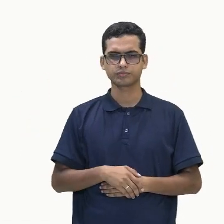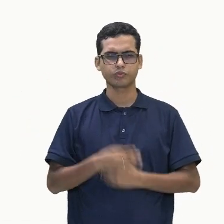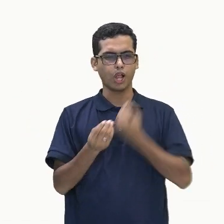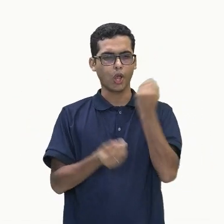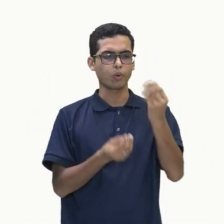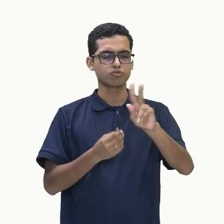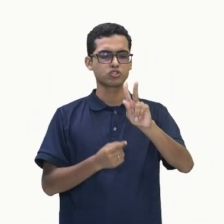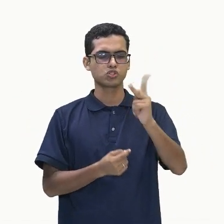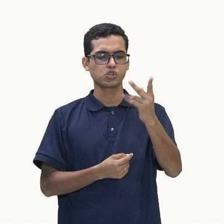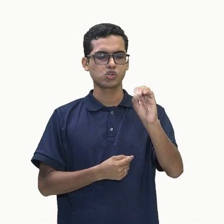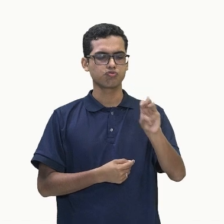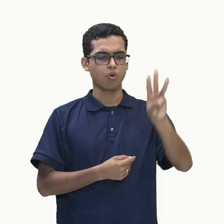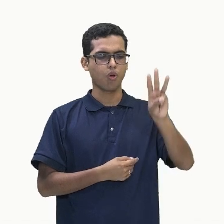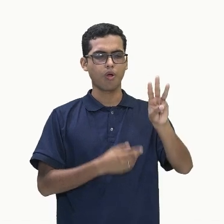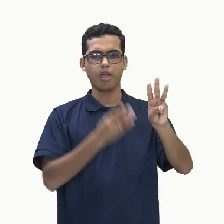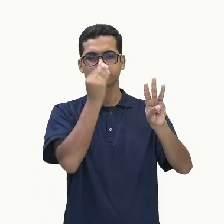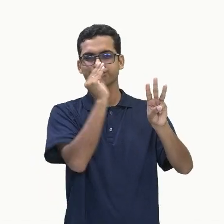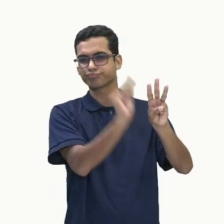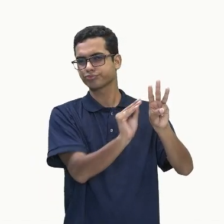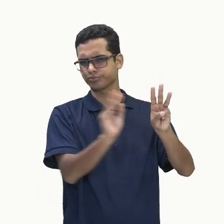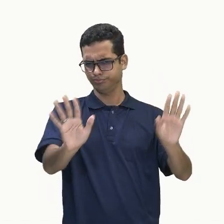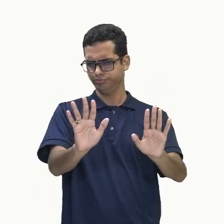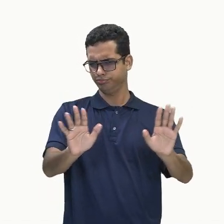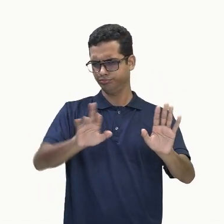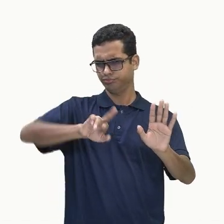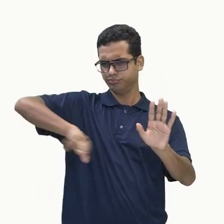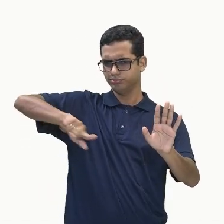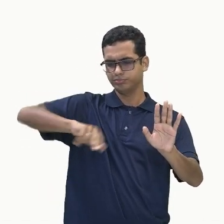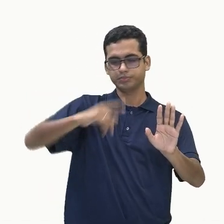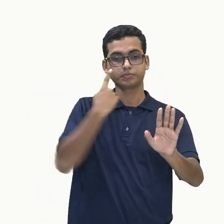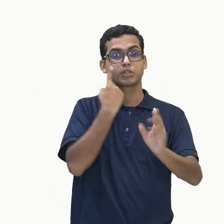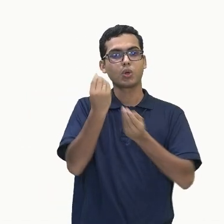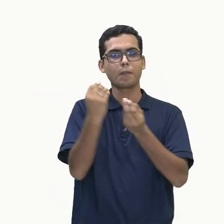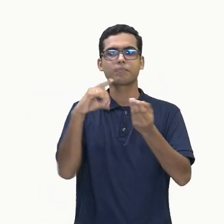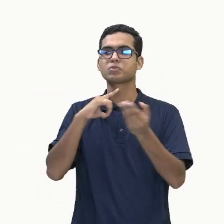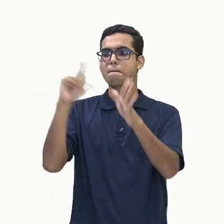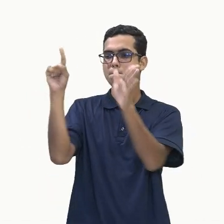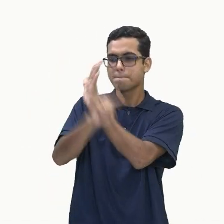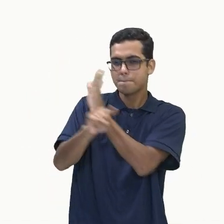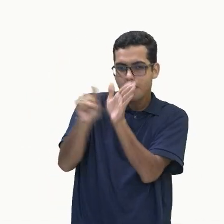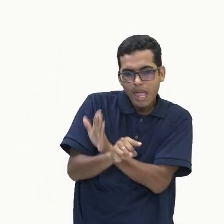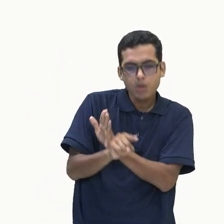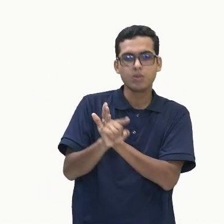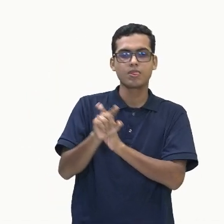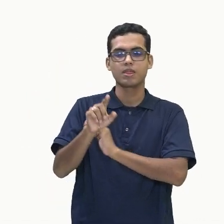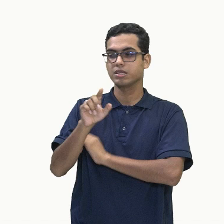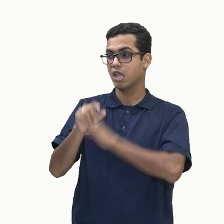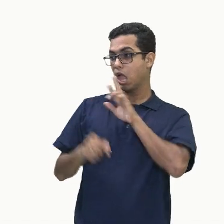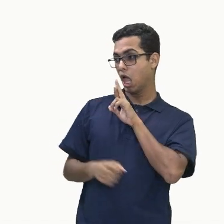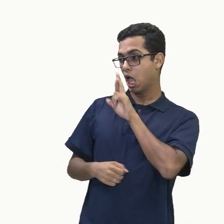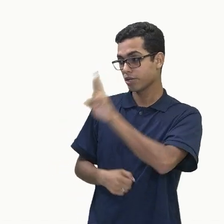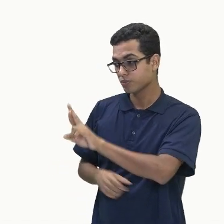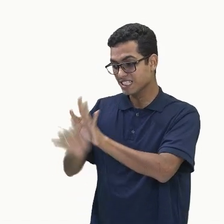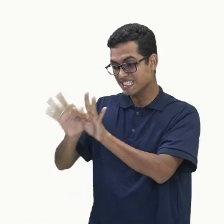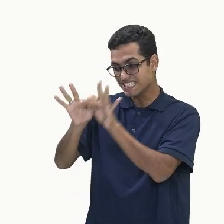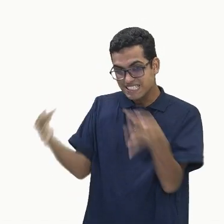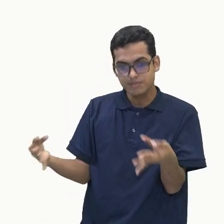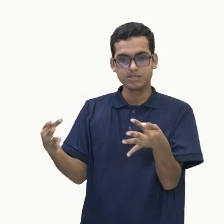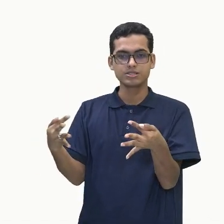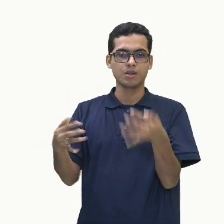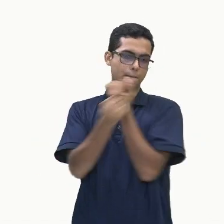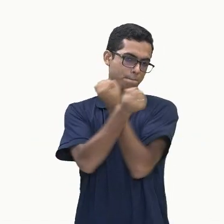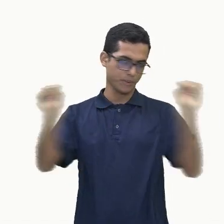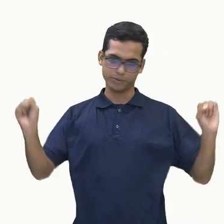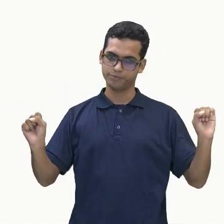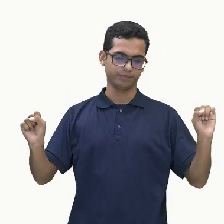para falar disto aqui. São aquelas perguntas que a gente não consegue responder com yes ou no. Vocês podem observar